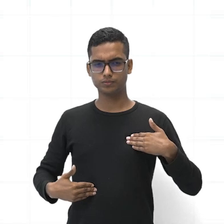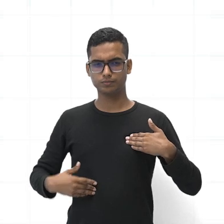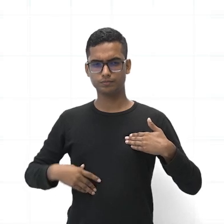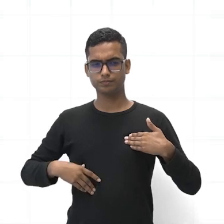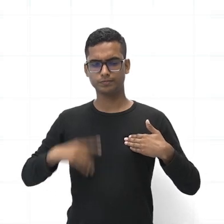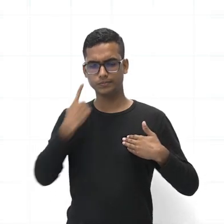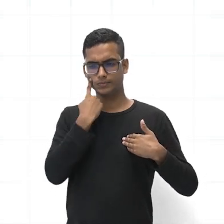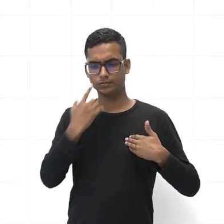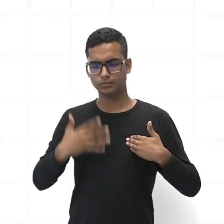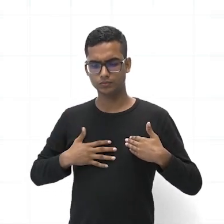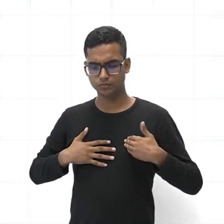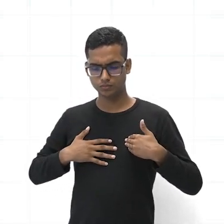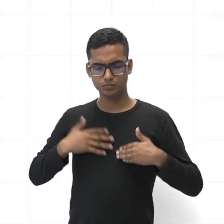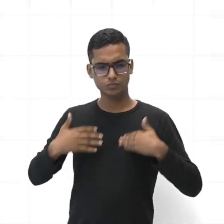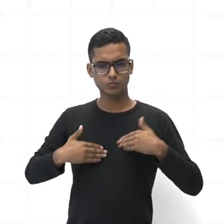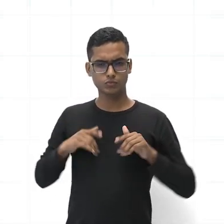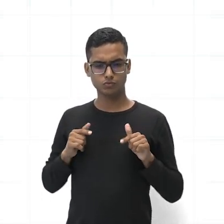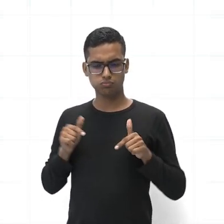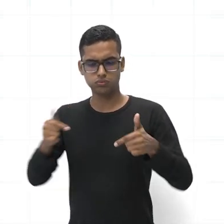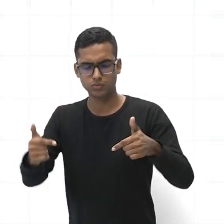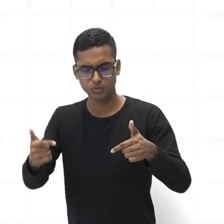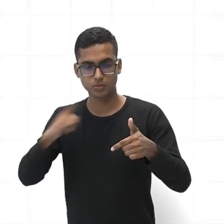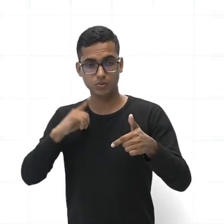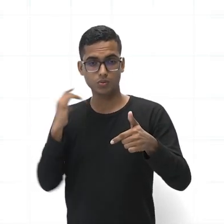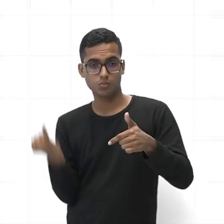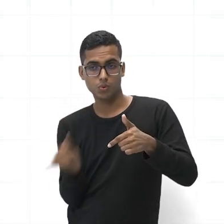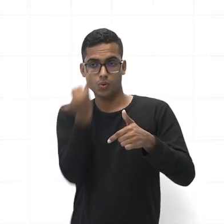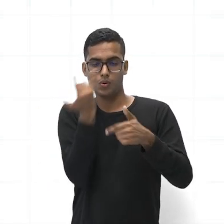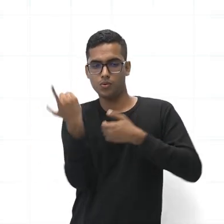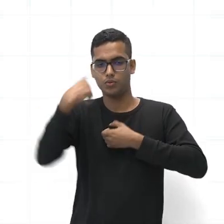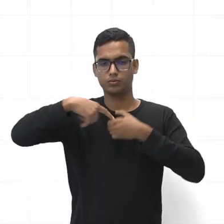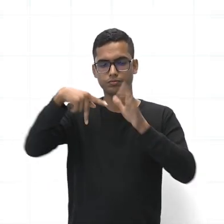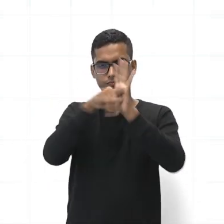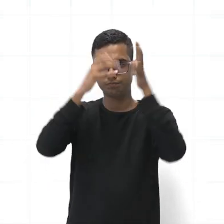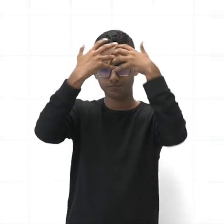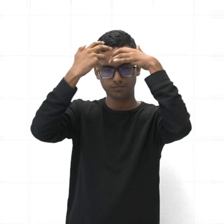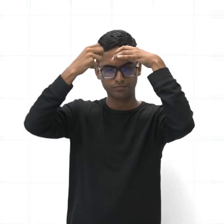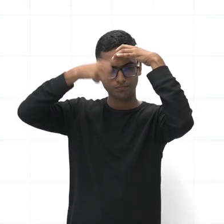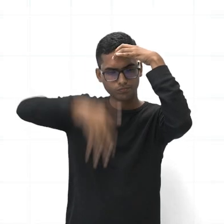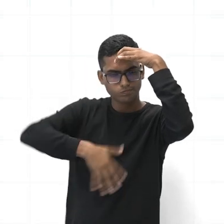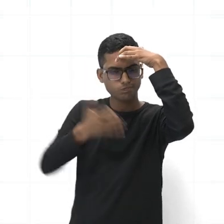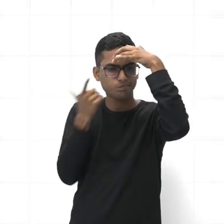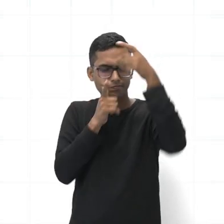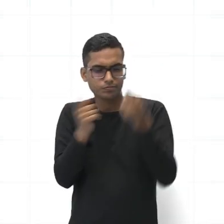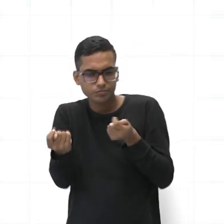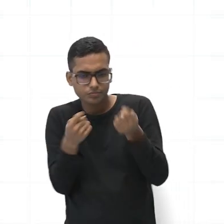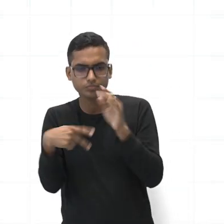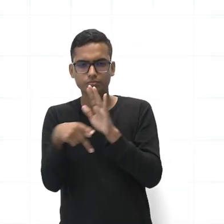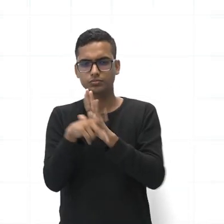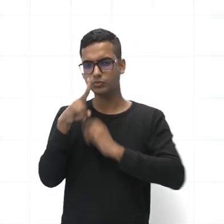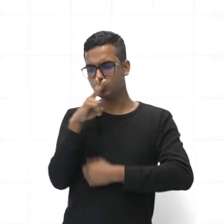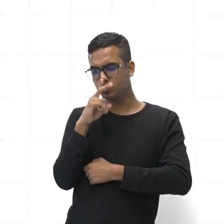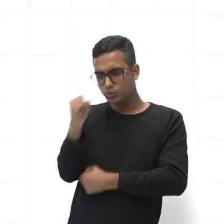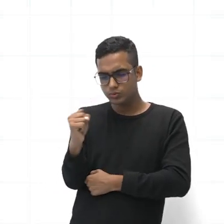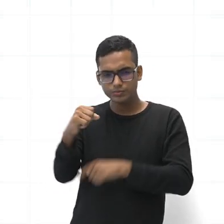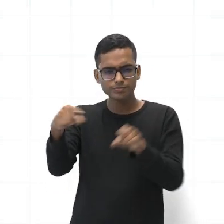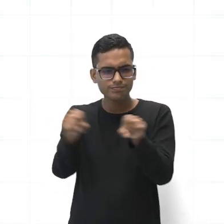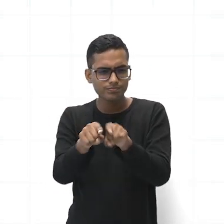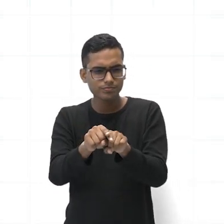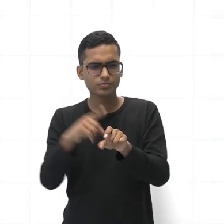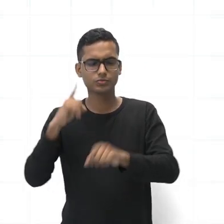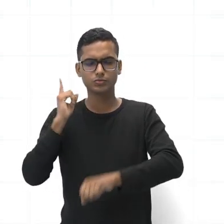sistema nervoso central. Isso permite, por exemplo, ajustes contínuos na força e a precisão